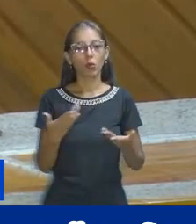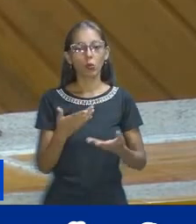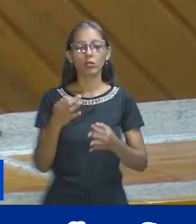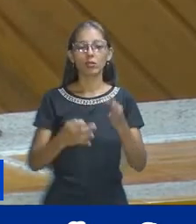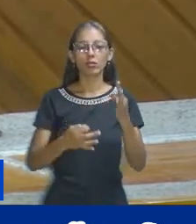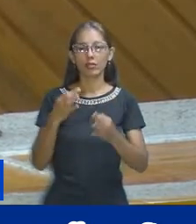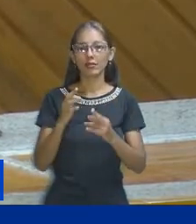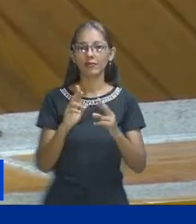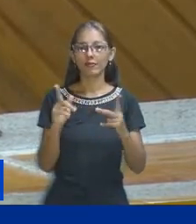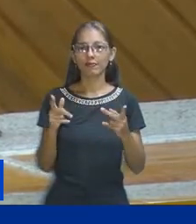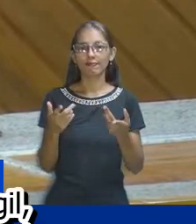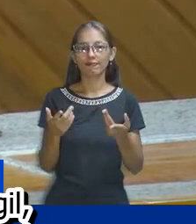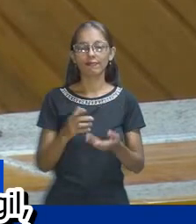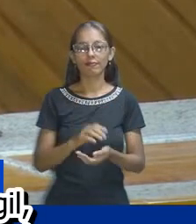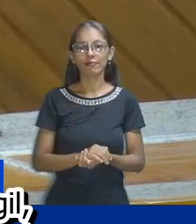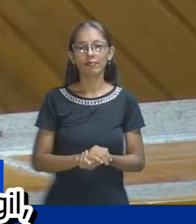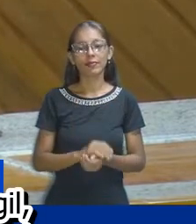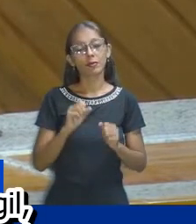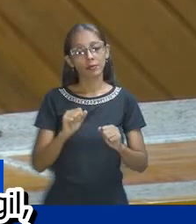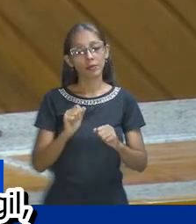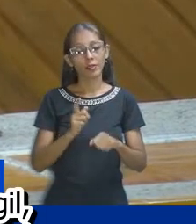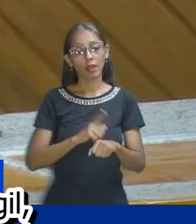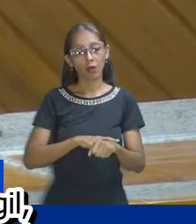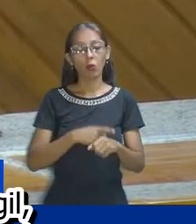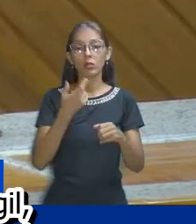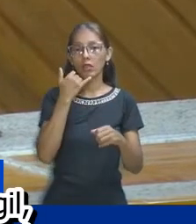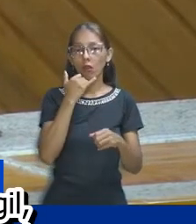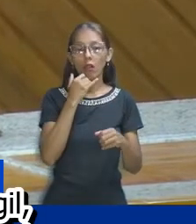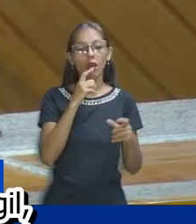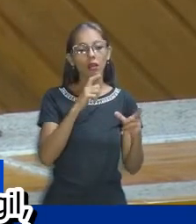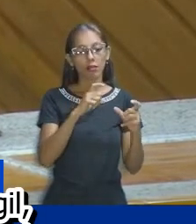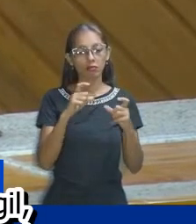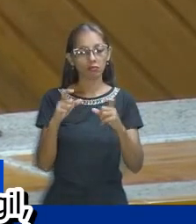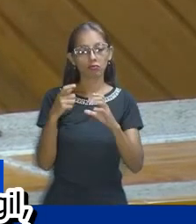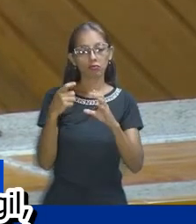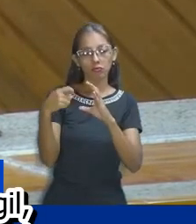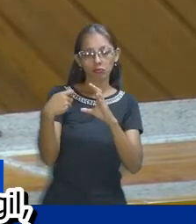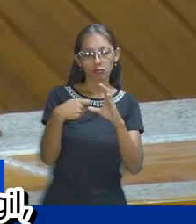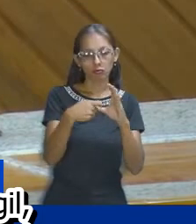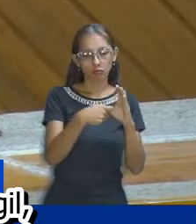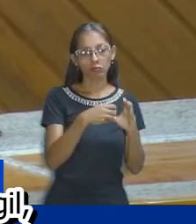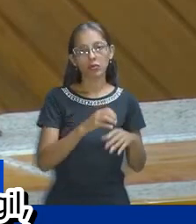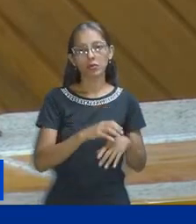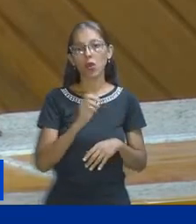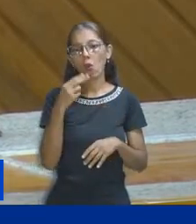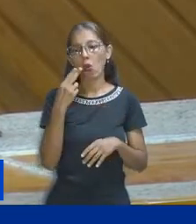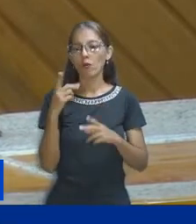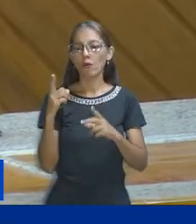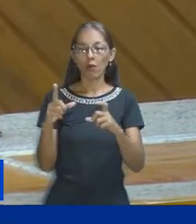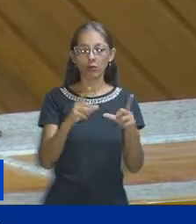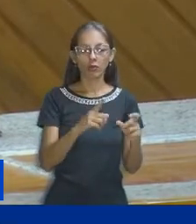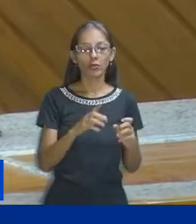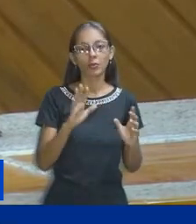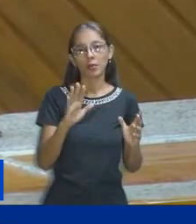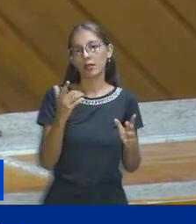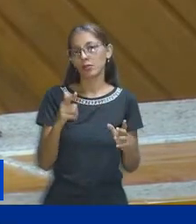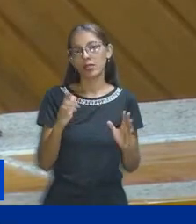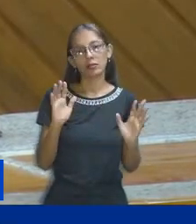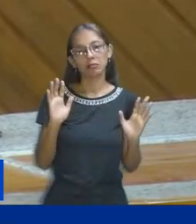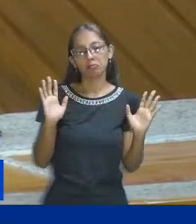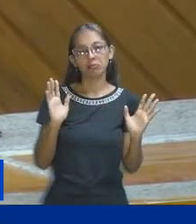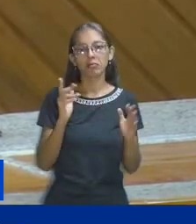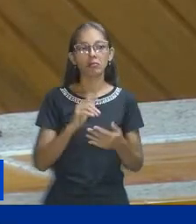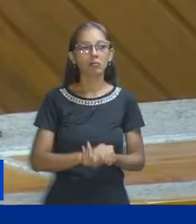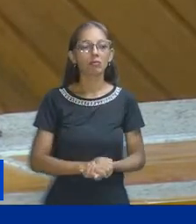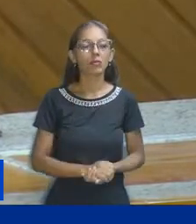com gravação, enfim. Mas não foi feito isso, realmente ficou muito frágil, senhor presidente. Então, em razão dessa fragilidade, é que eu estou acompanhando